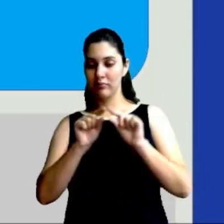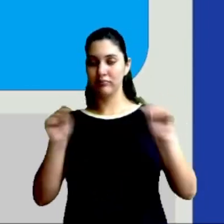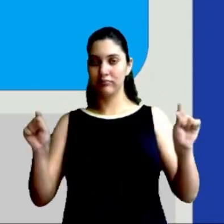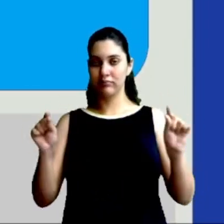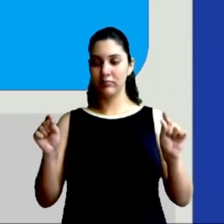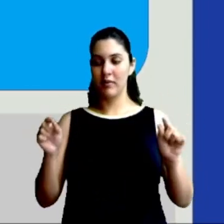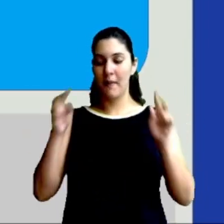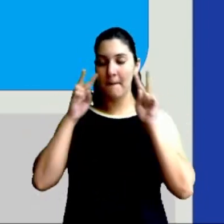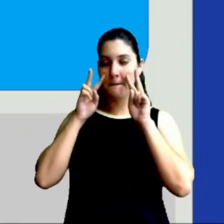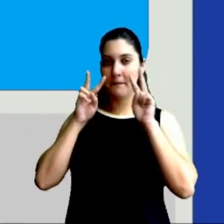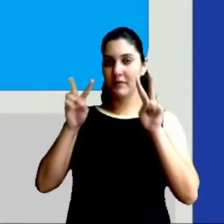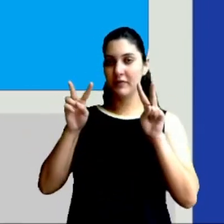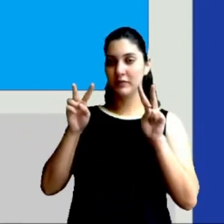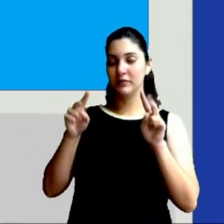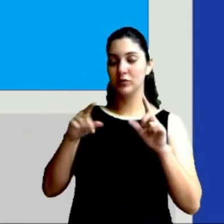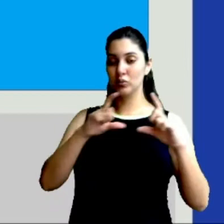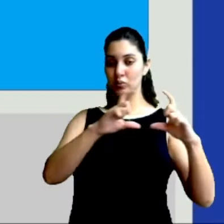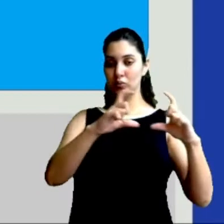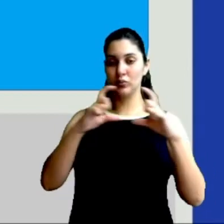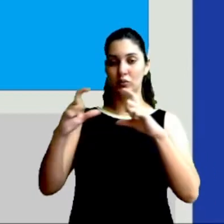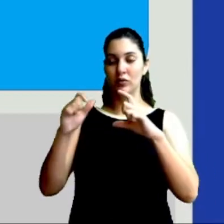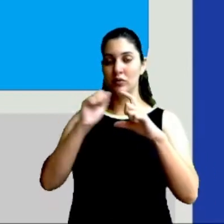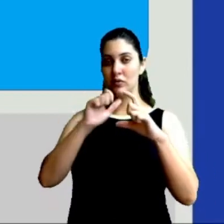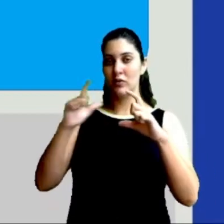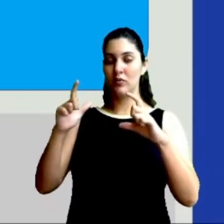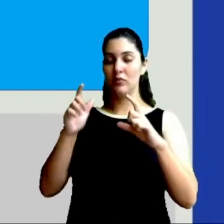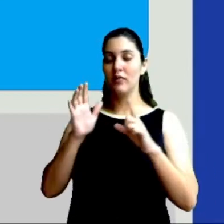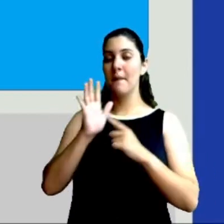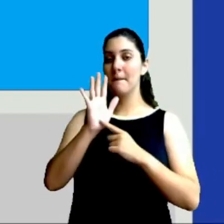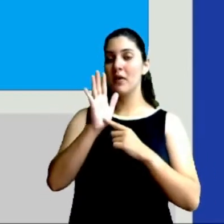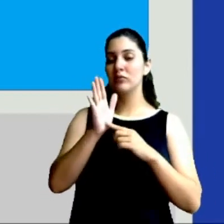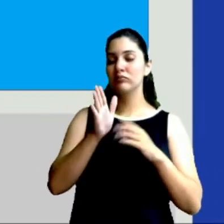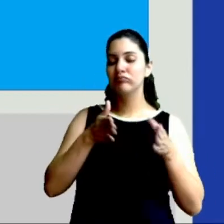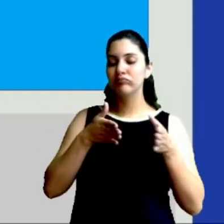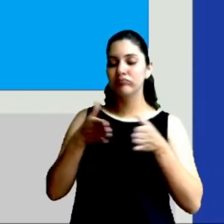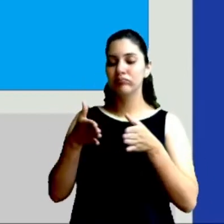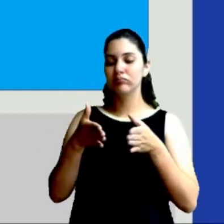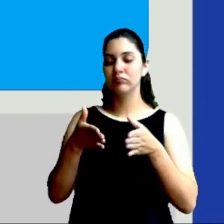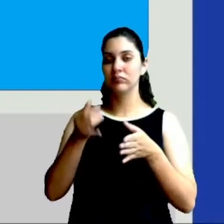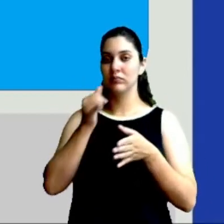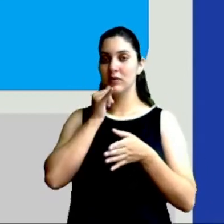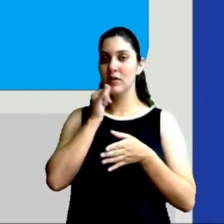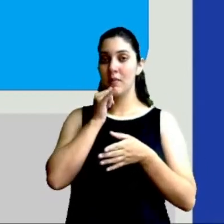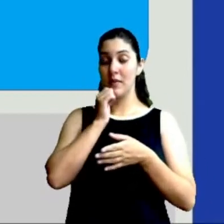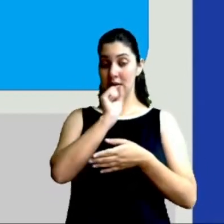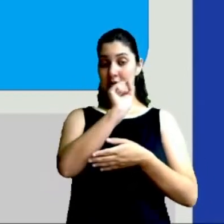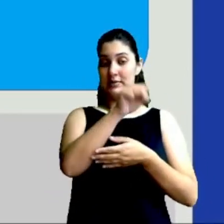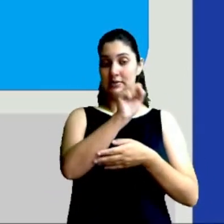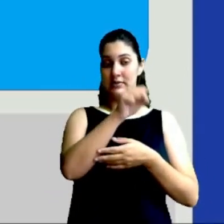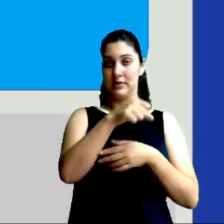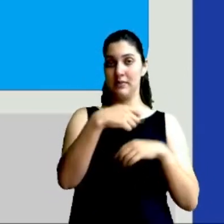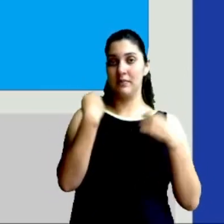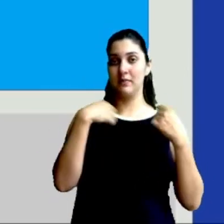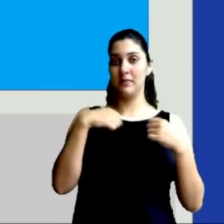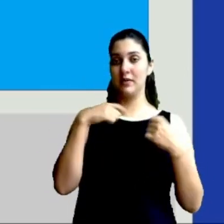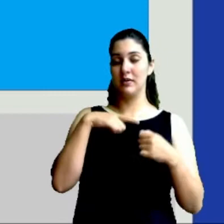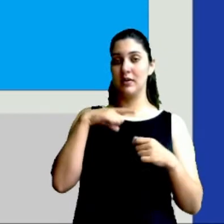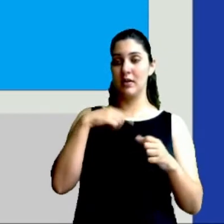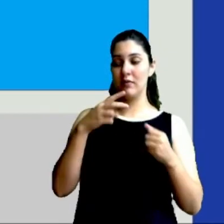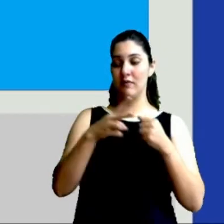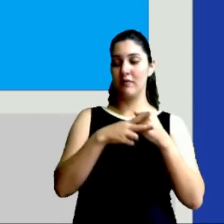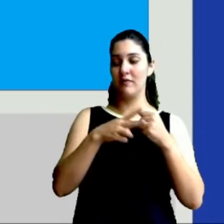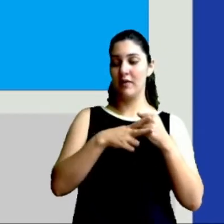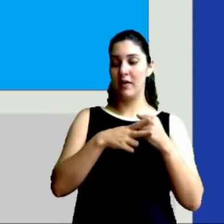nesses quadrinhos azuis aí que eles estão te dando a orientação. Então, para afirmar, nós precisamos ter um verb, que é um